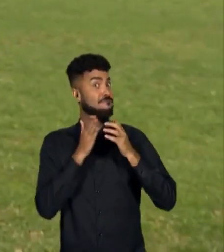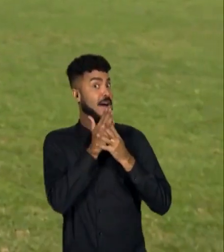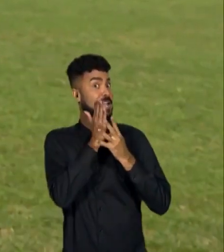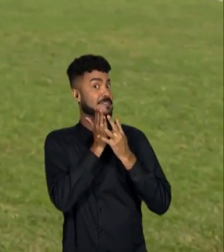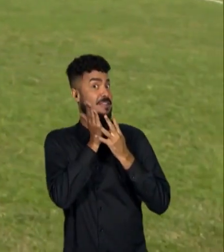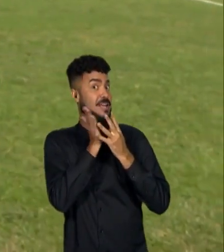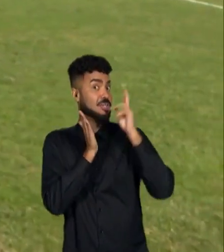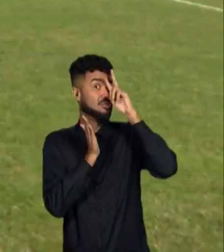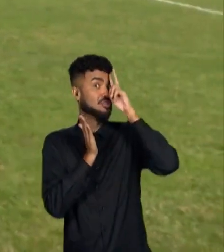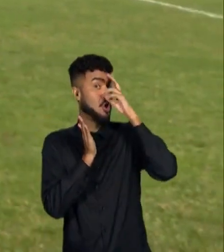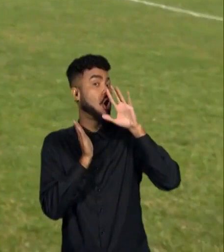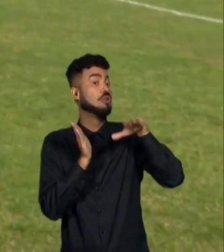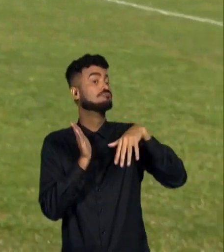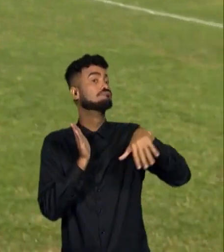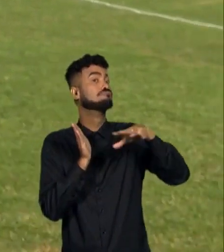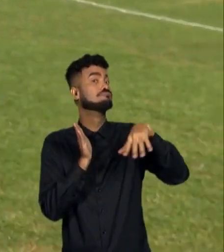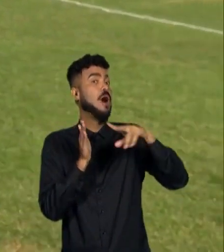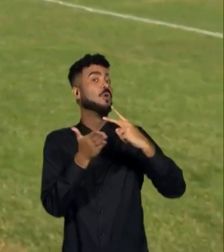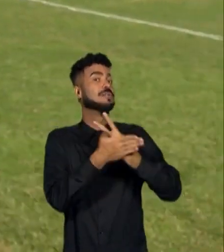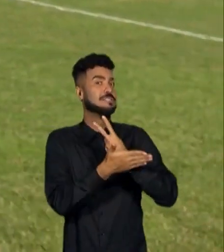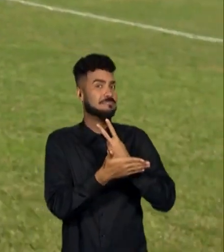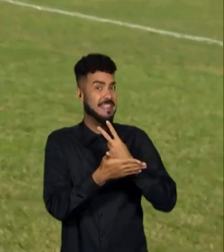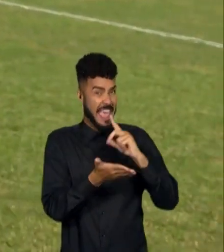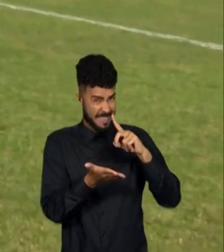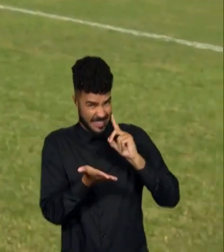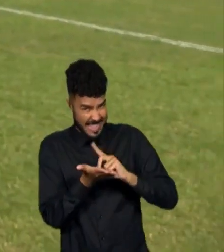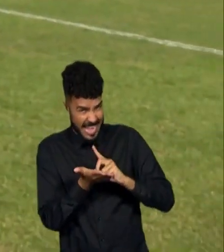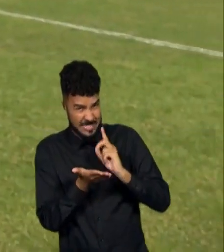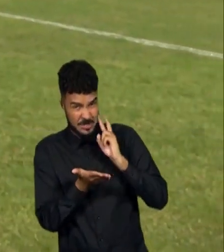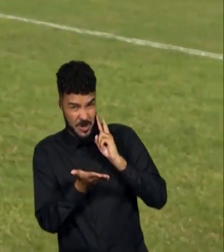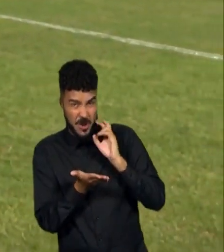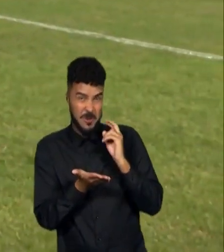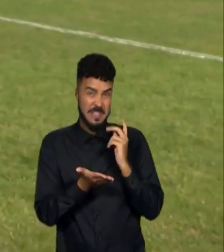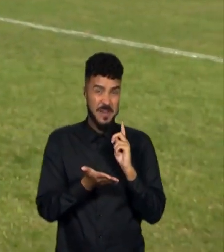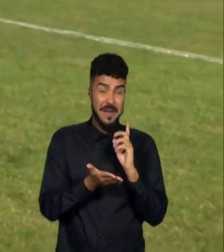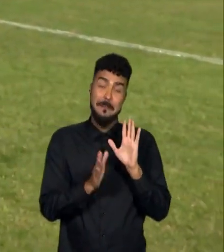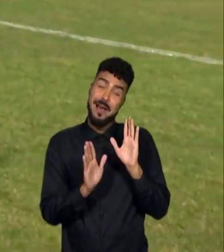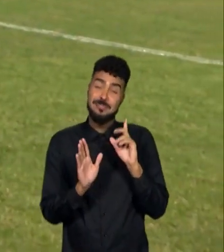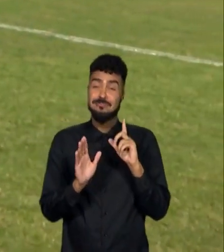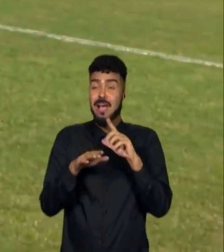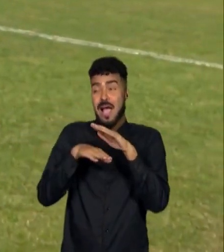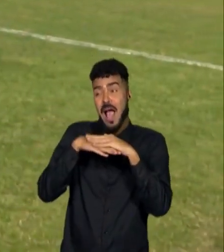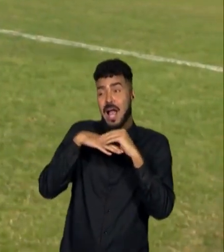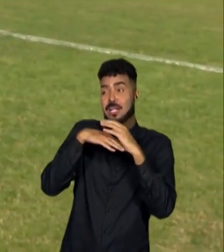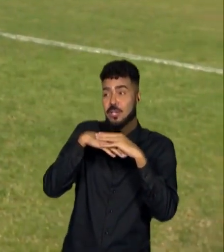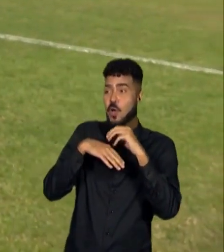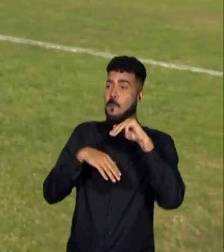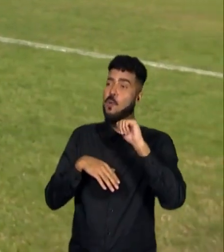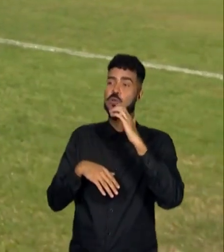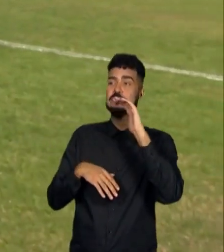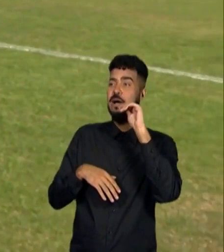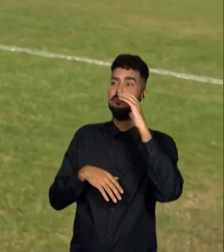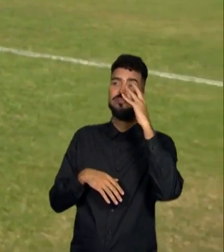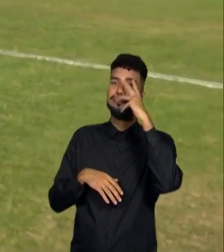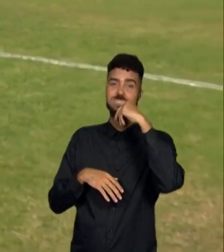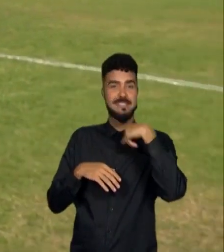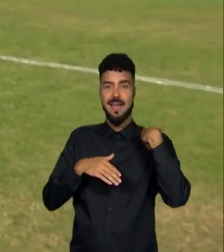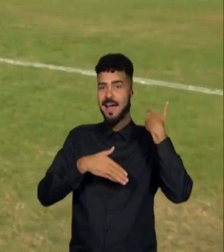ali. Verdades ou não, a forma de chamar carinhosamente ficou.